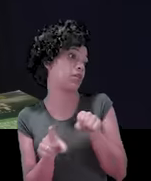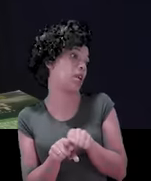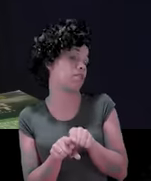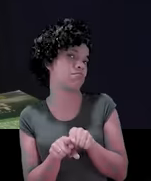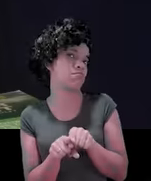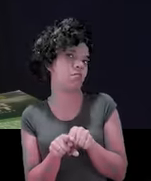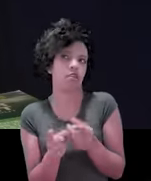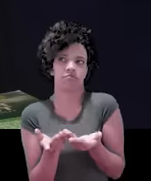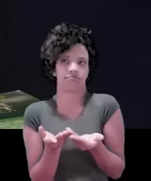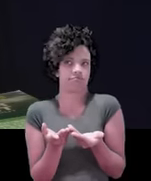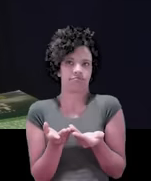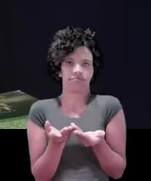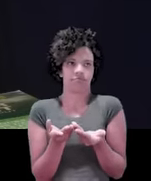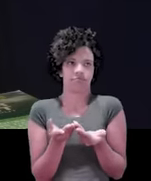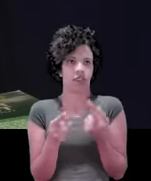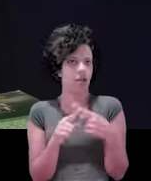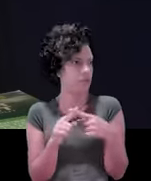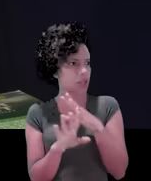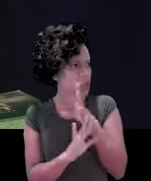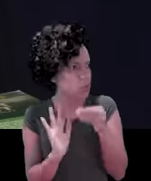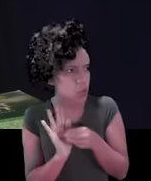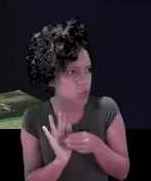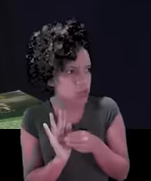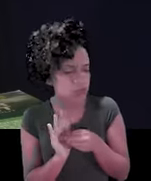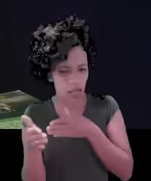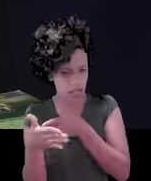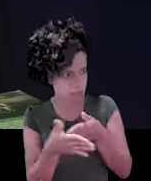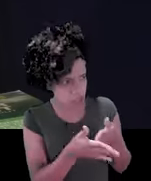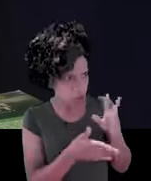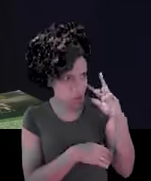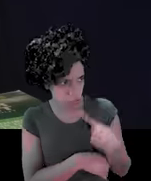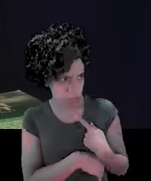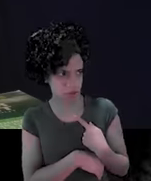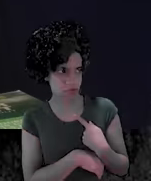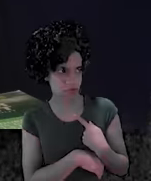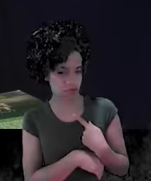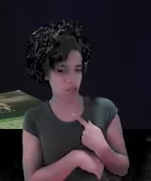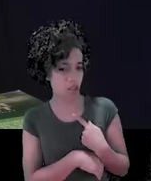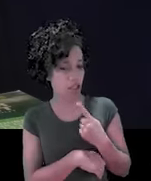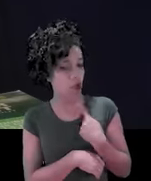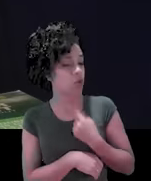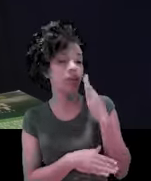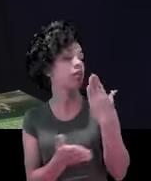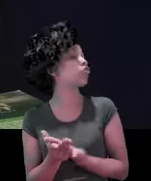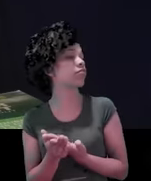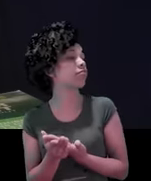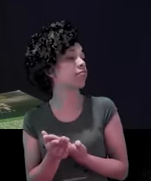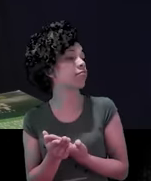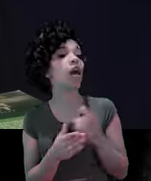é inscrito Mila tudo nossas limitações nossa vida são nossas crenças